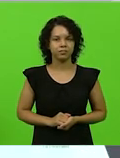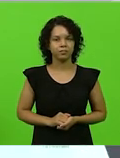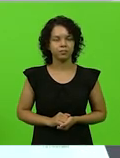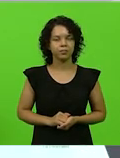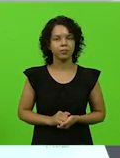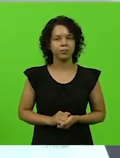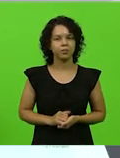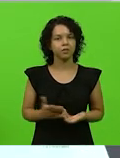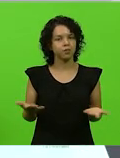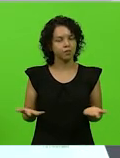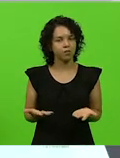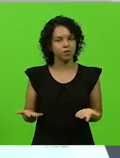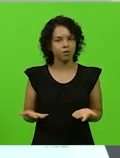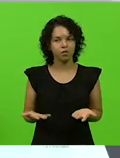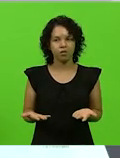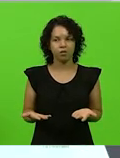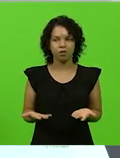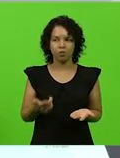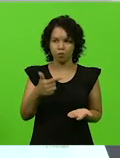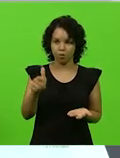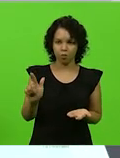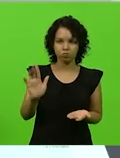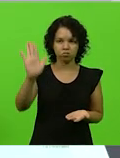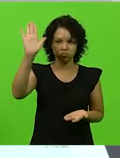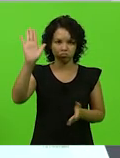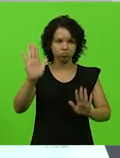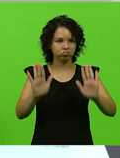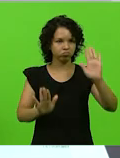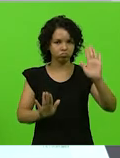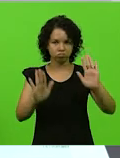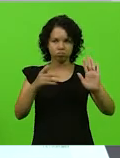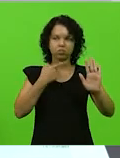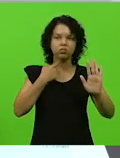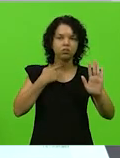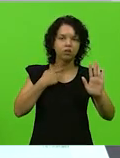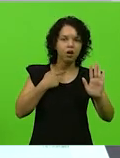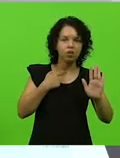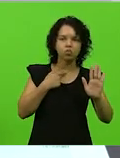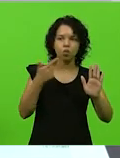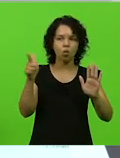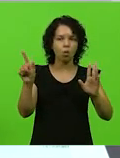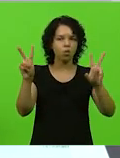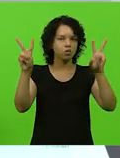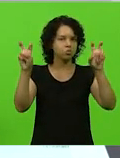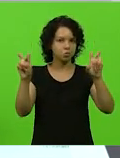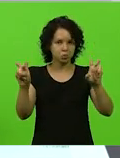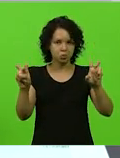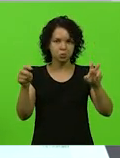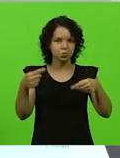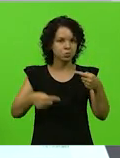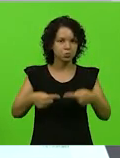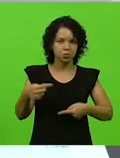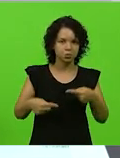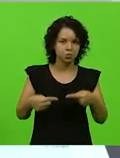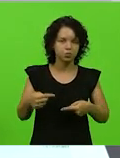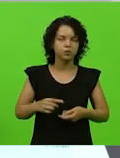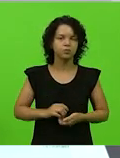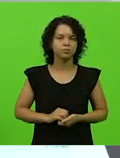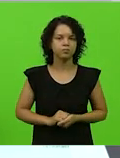o short senhores mais algum alguém que a se manifestar a respeito de qualquer assunto